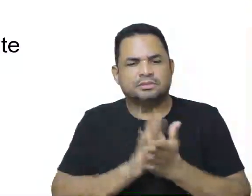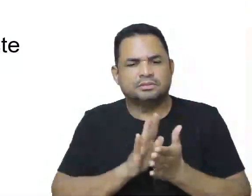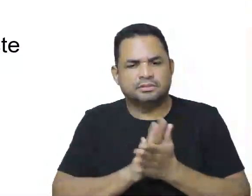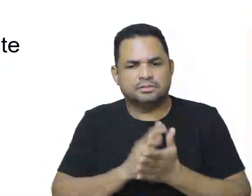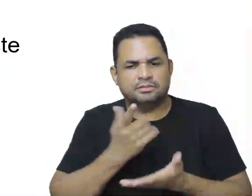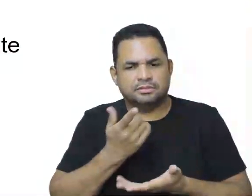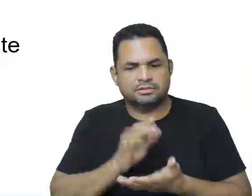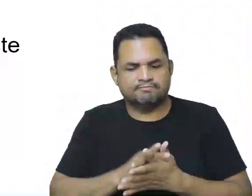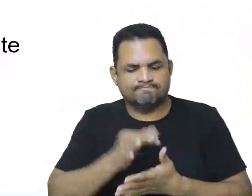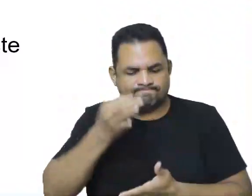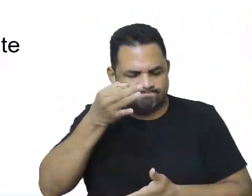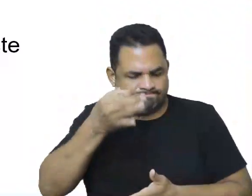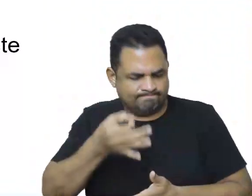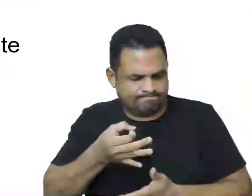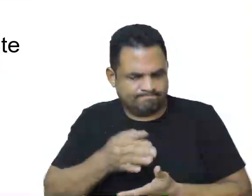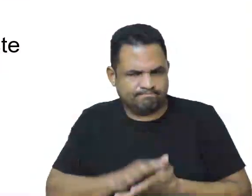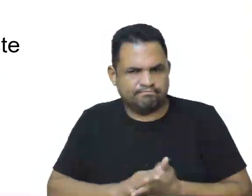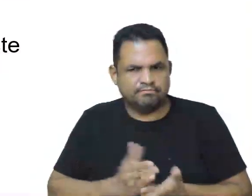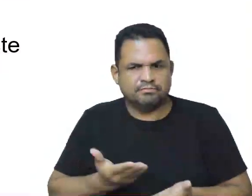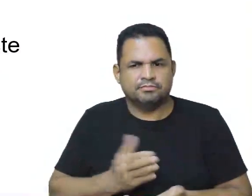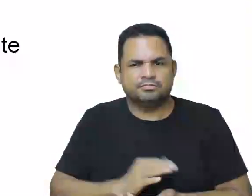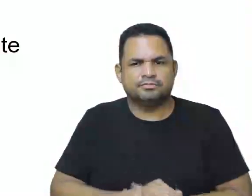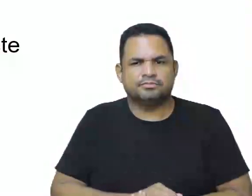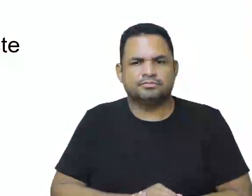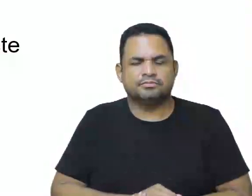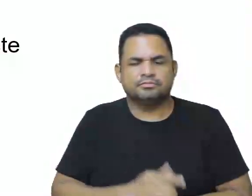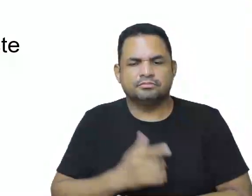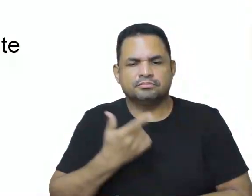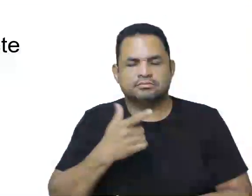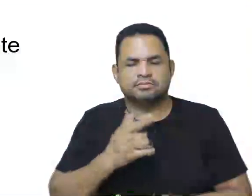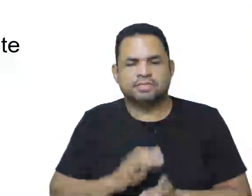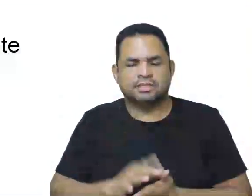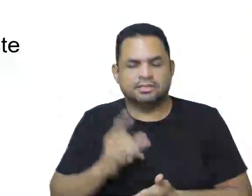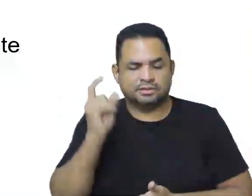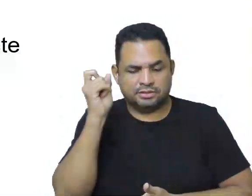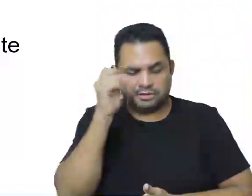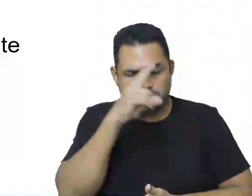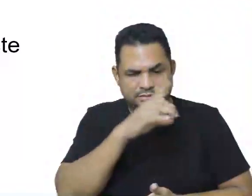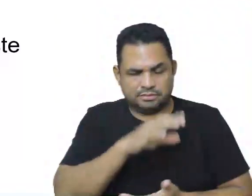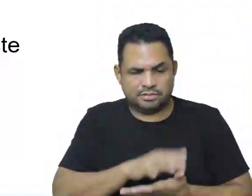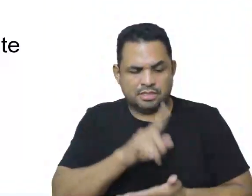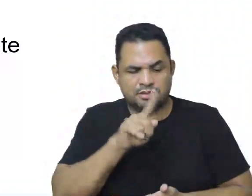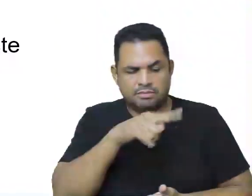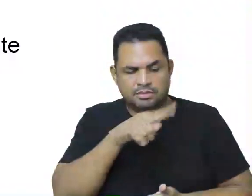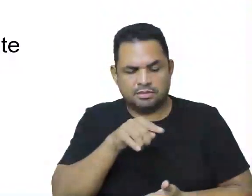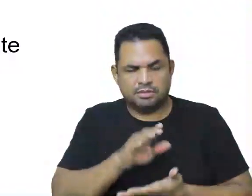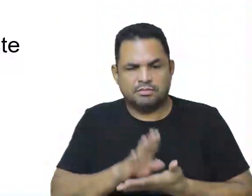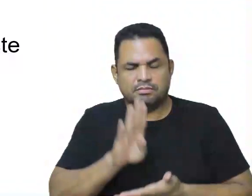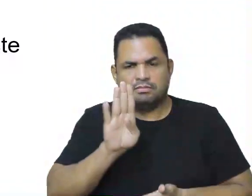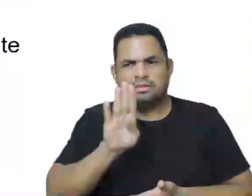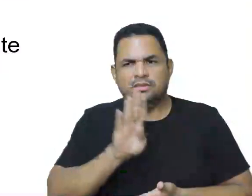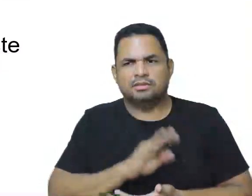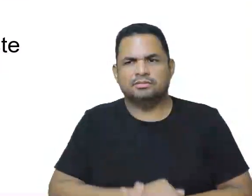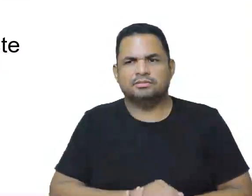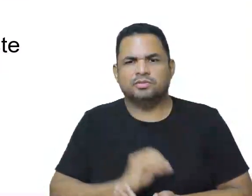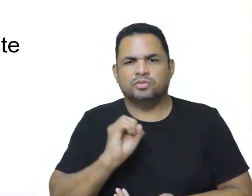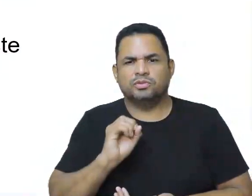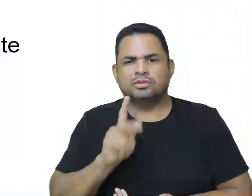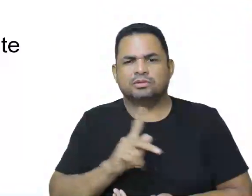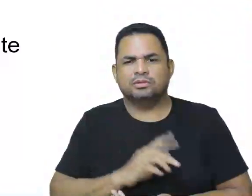questão, porque eu tenho certeza que não tiveram dificuldades aí para marcar a alternativa B.